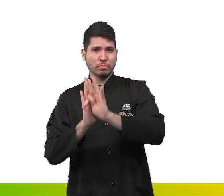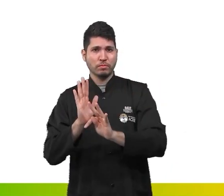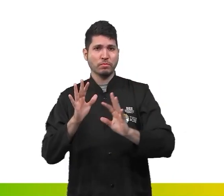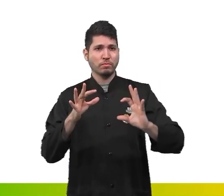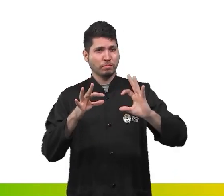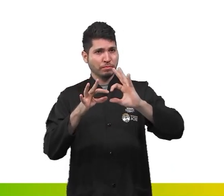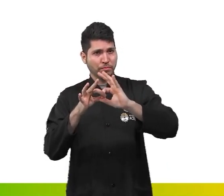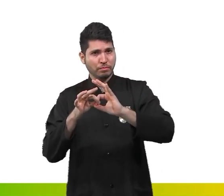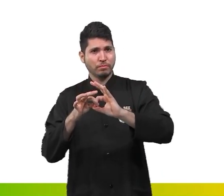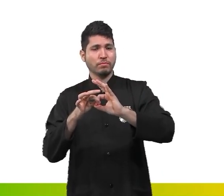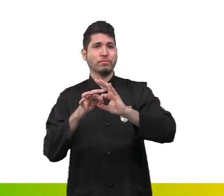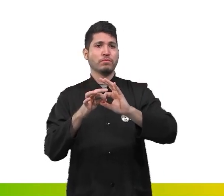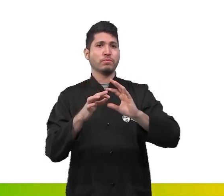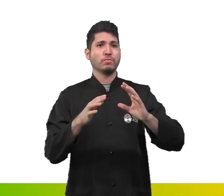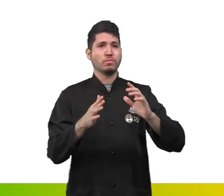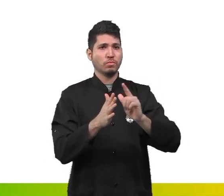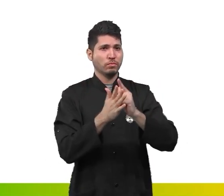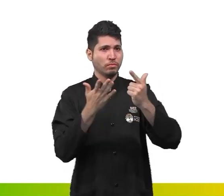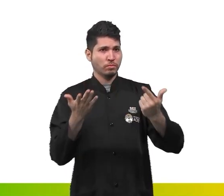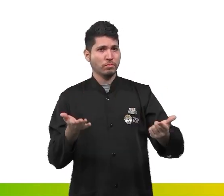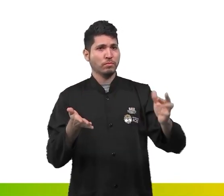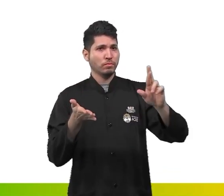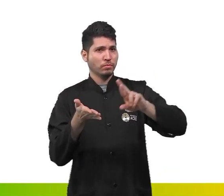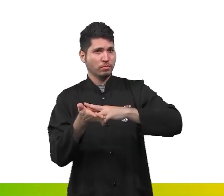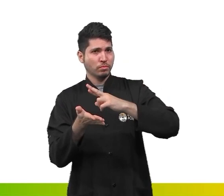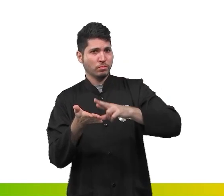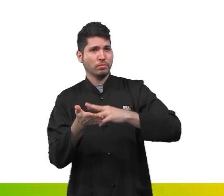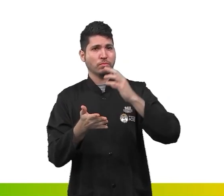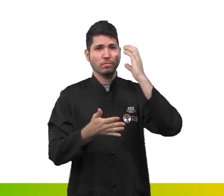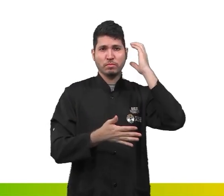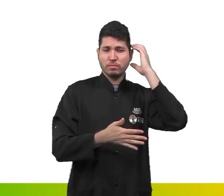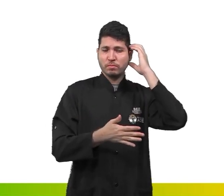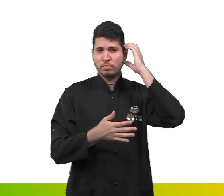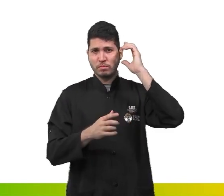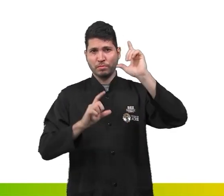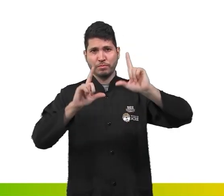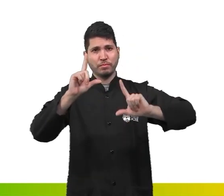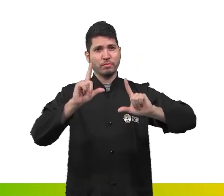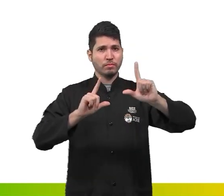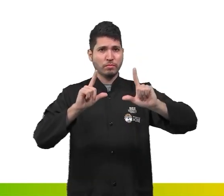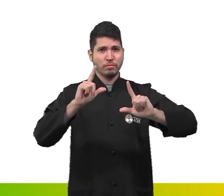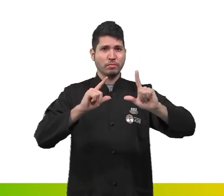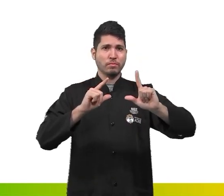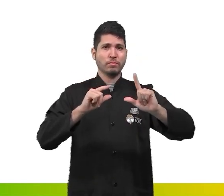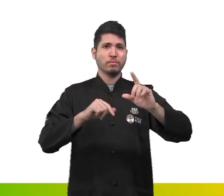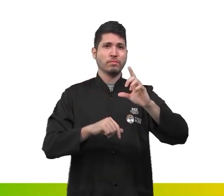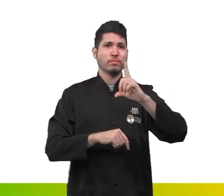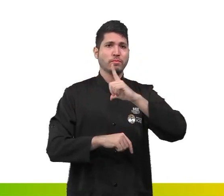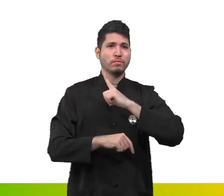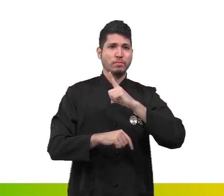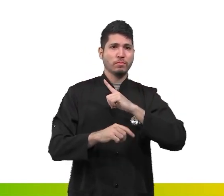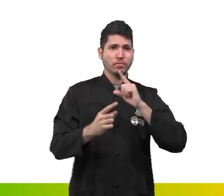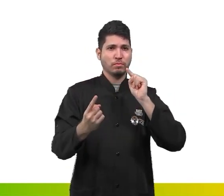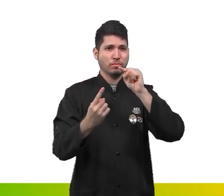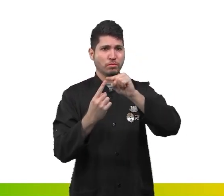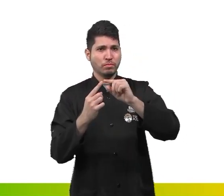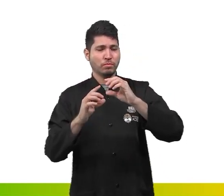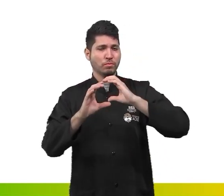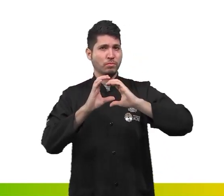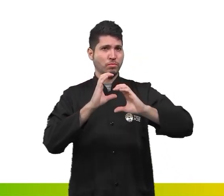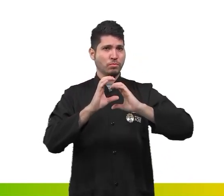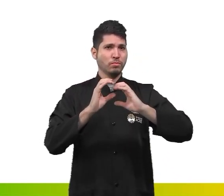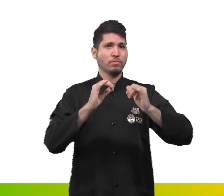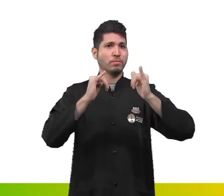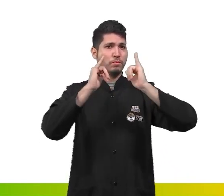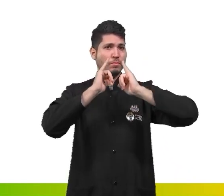os quais possuem o intuito de comunicar e informar sobre algo. De acordo com os gêneros jornalísticos